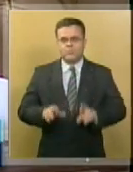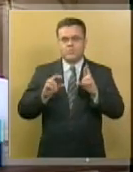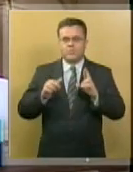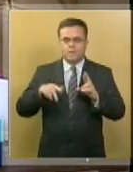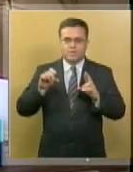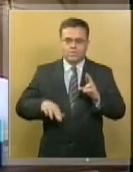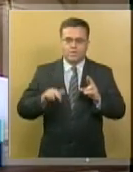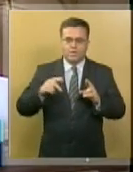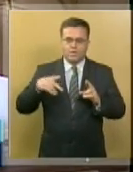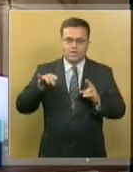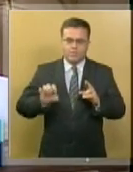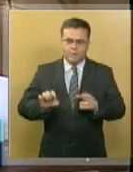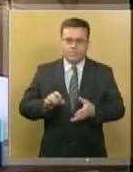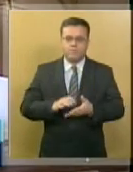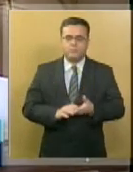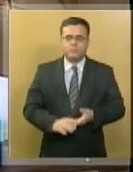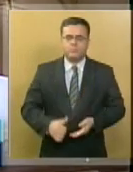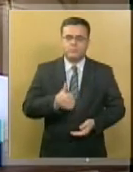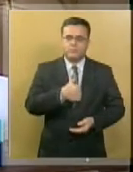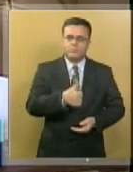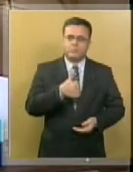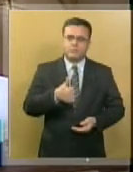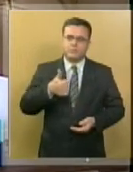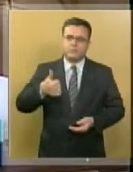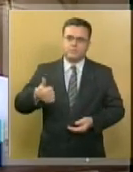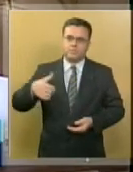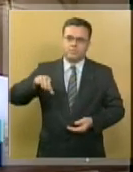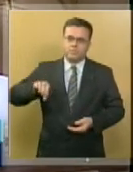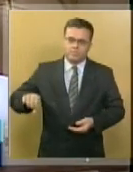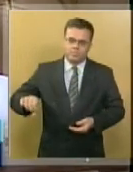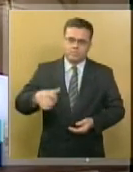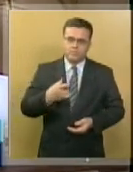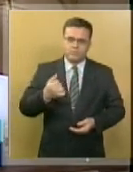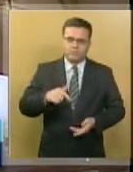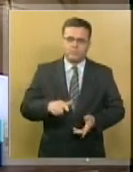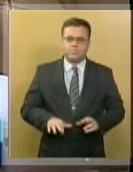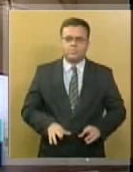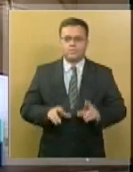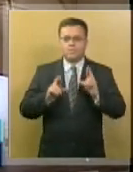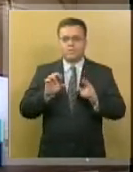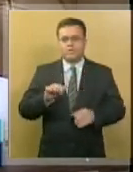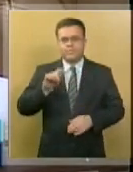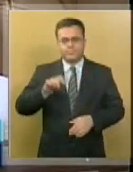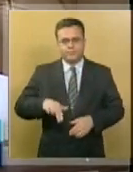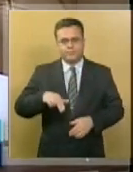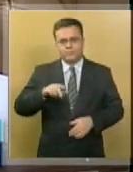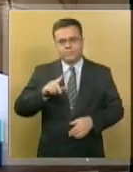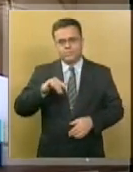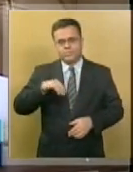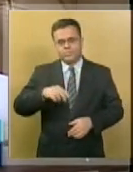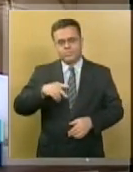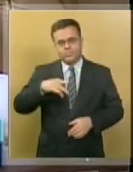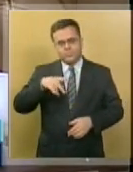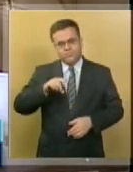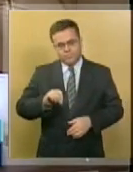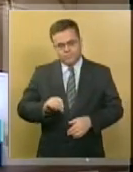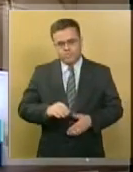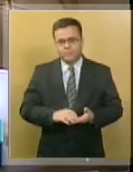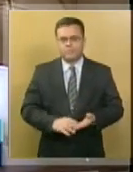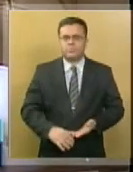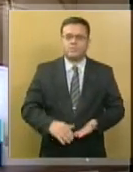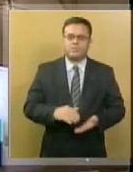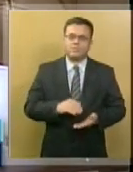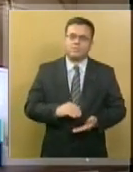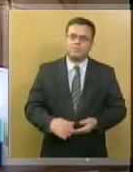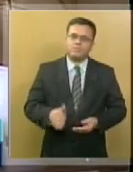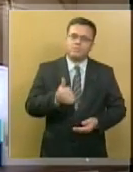Mendonça. Requerimento de número 1109 de 2017, de autoria dos deputados Adelso Filho e Luciano Bispo. Requerimento de